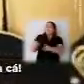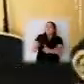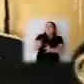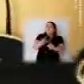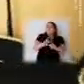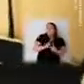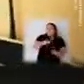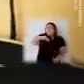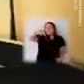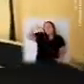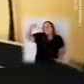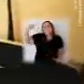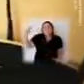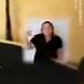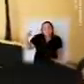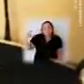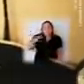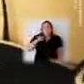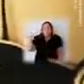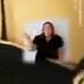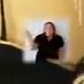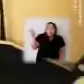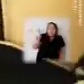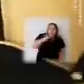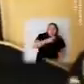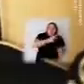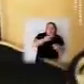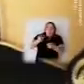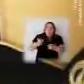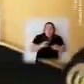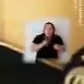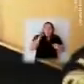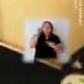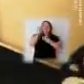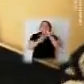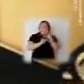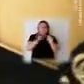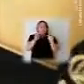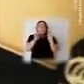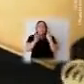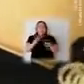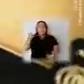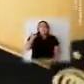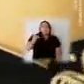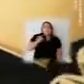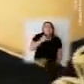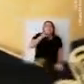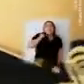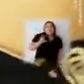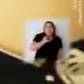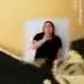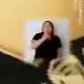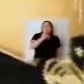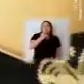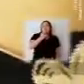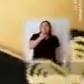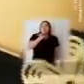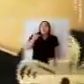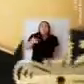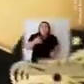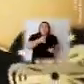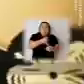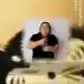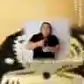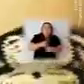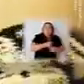cá E o tanto de vento e sol que tem aqui Dá pra virar energia, não dá não Mais limpa e barata